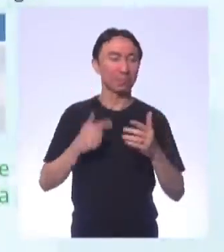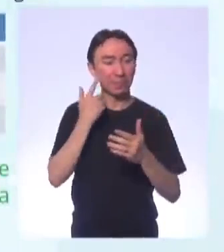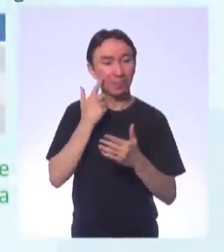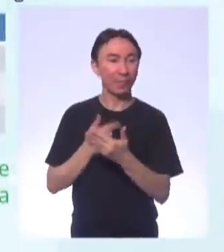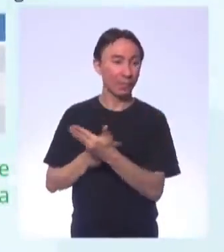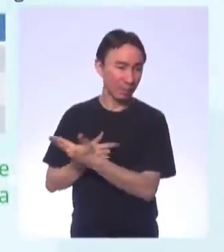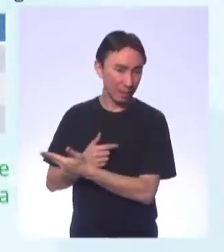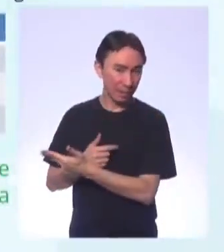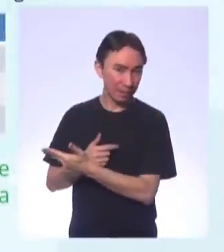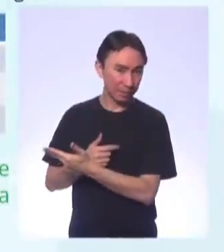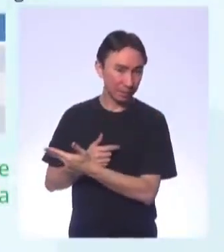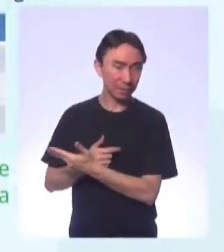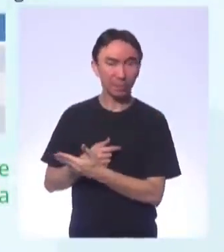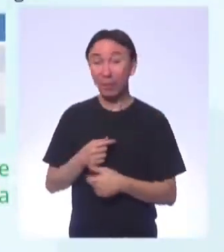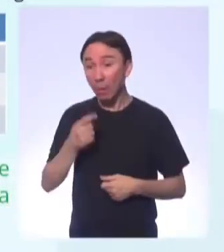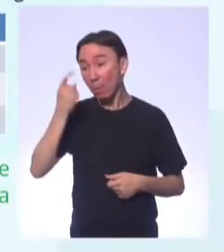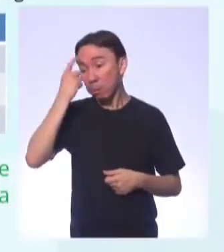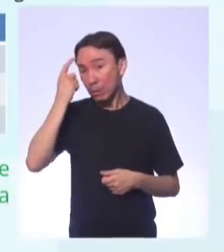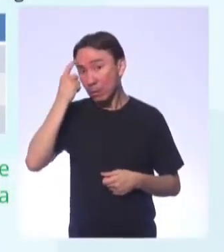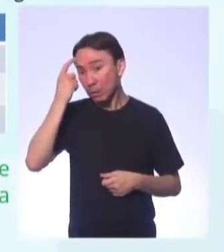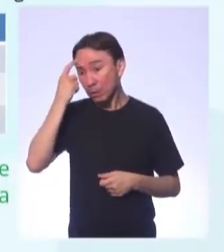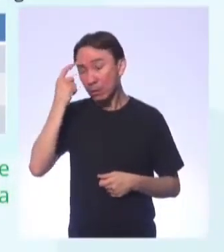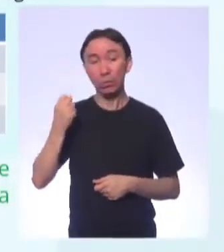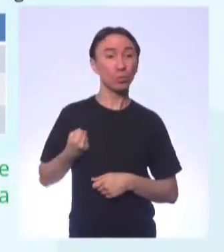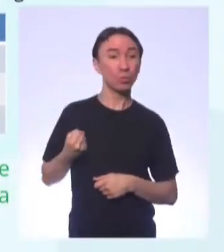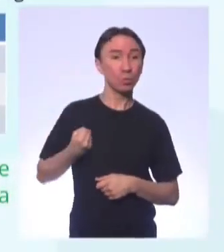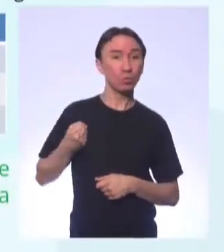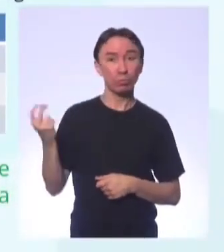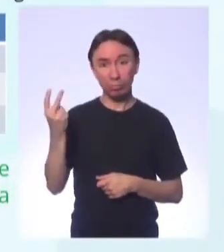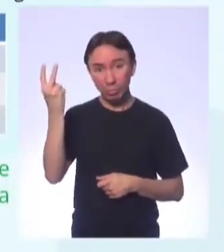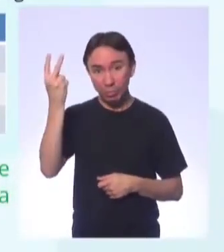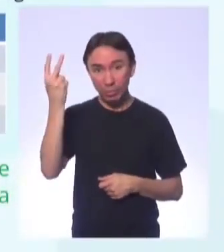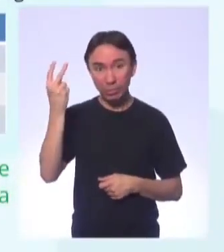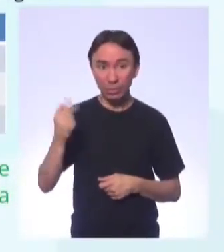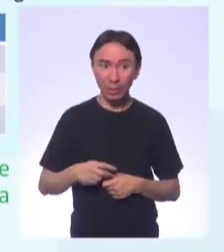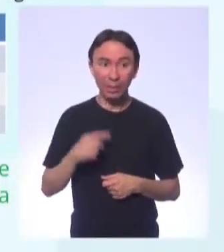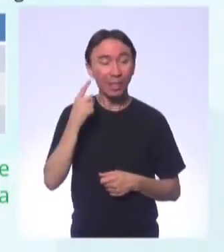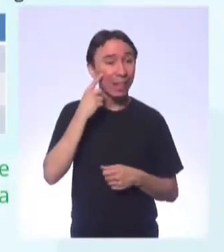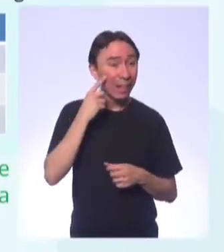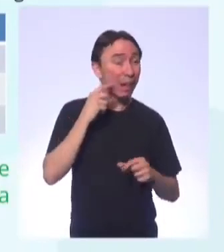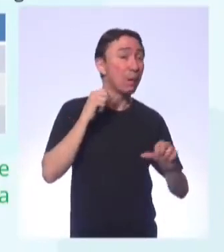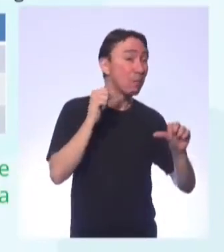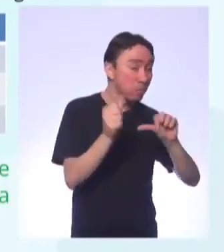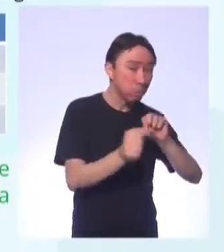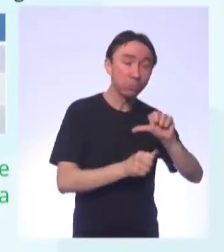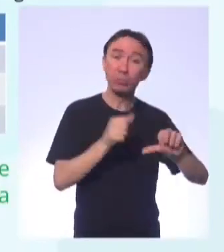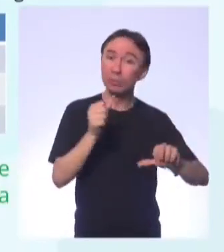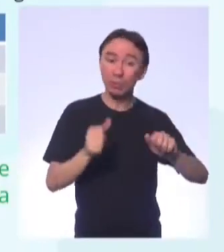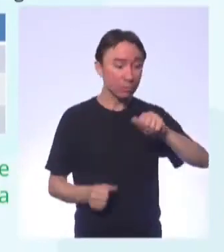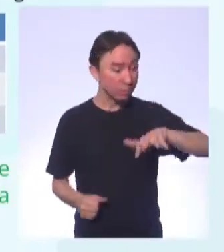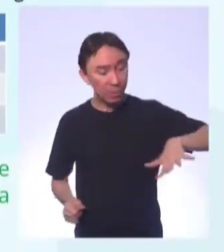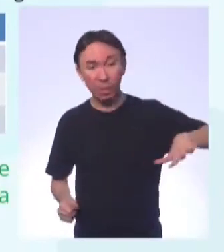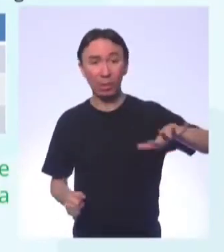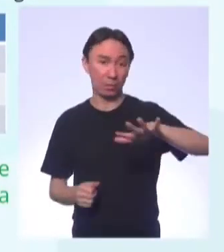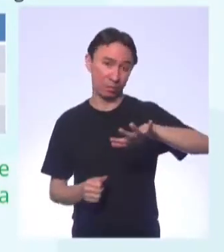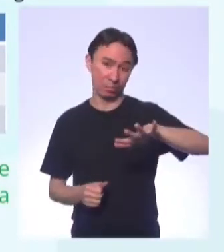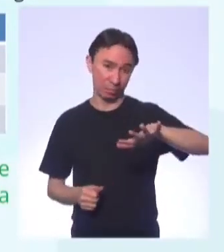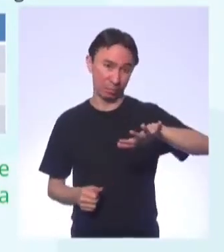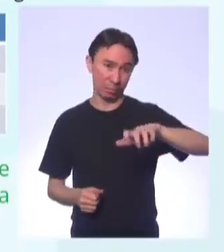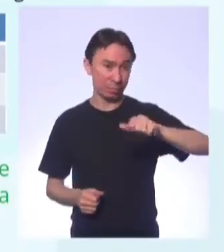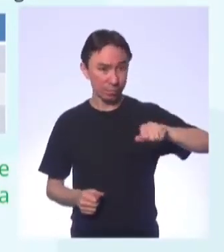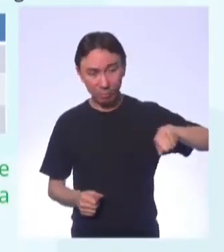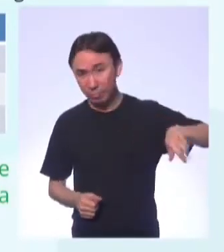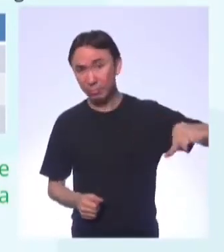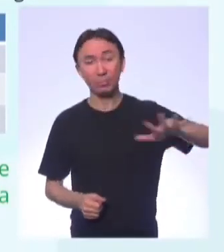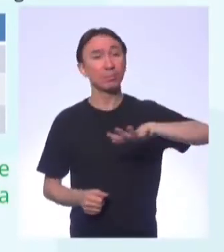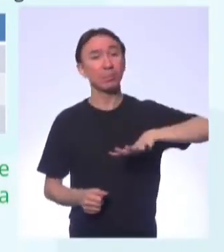dependendo dos valores pensados para o comprimento e largura a uma mudança eu do valor da área o